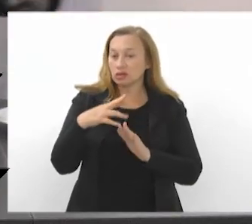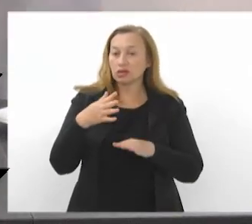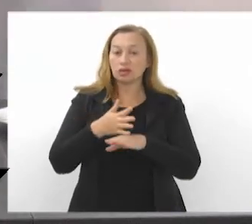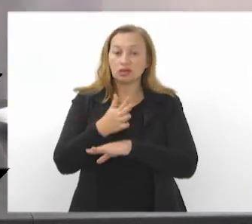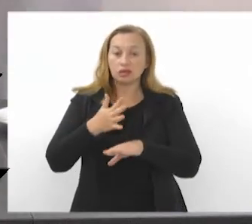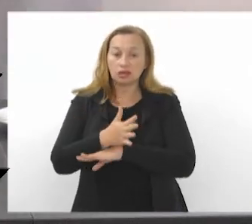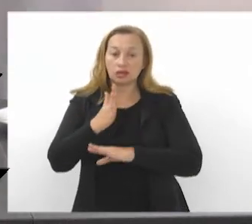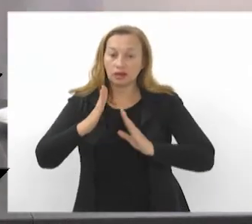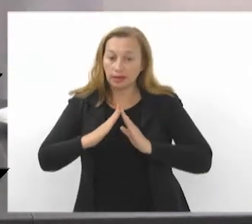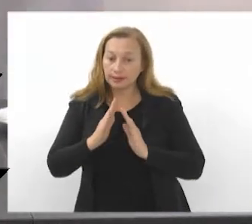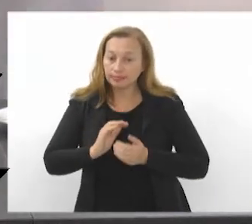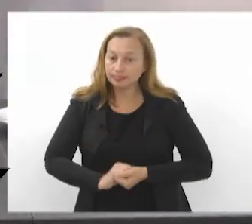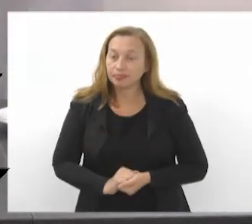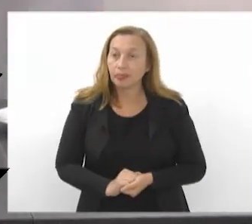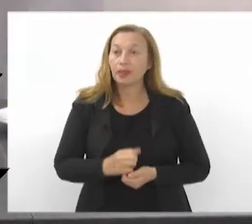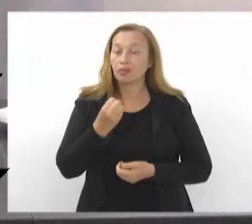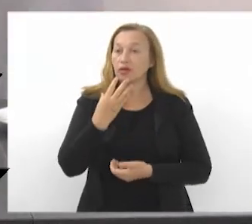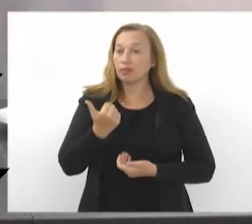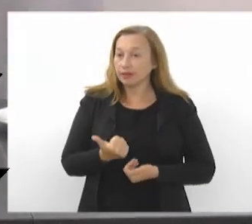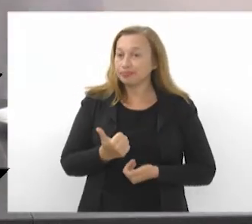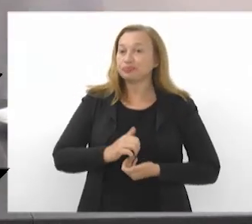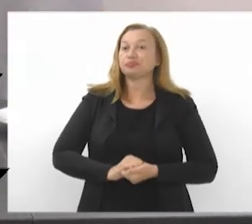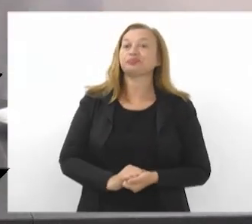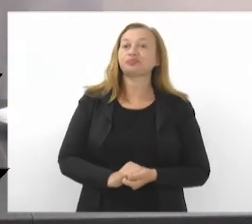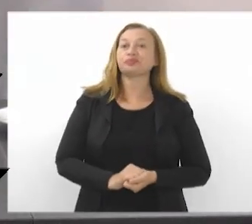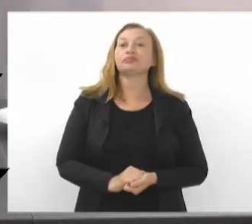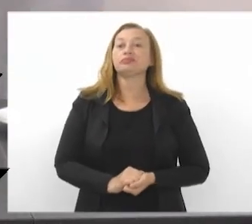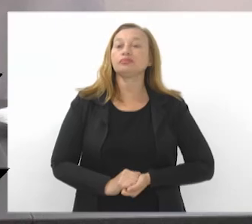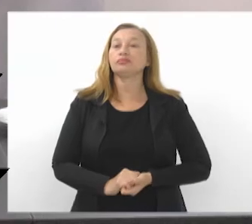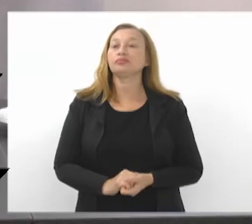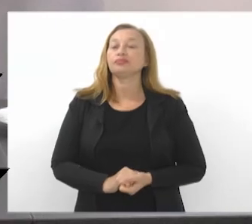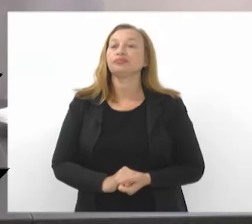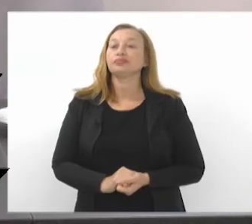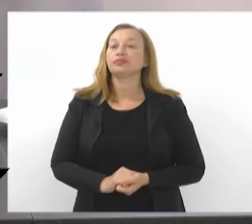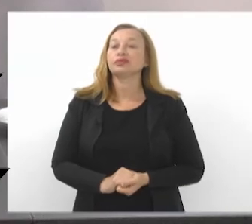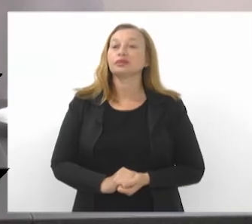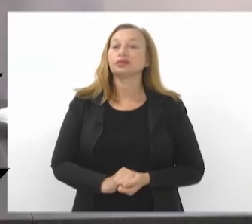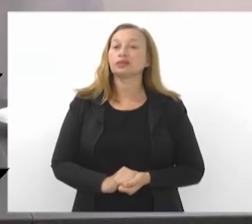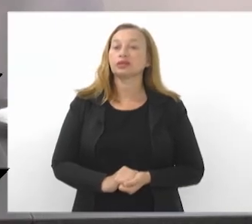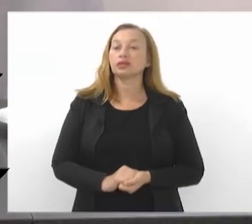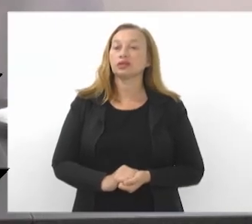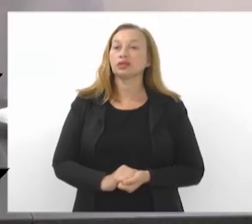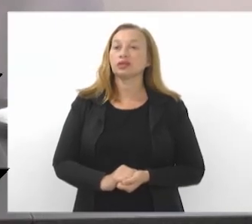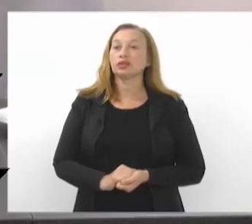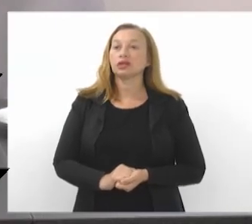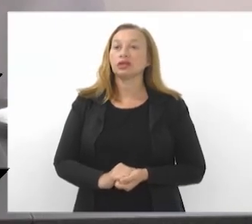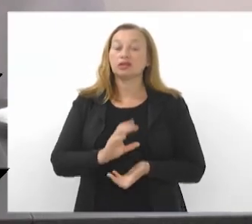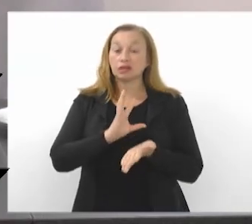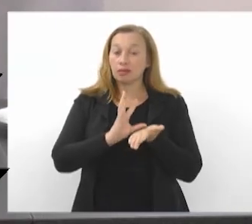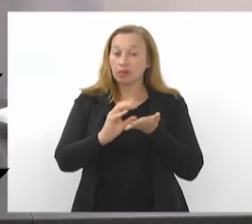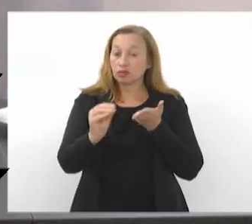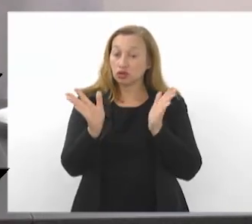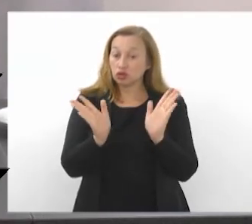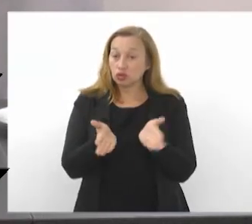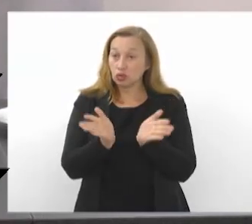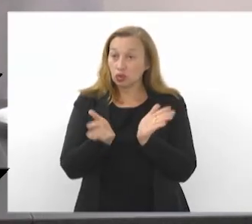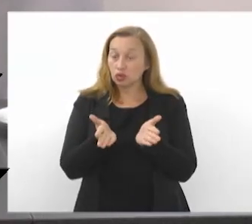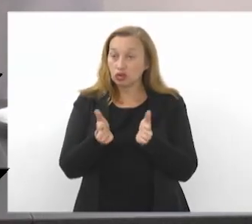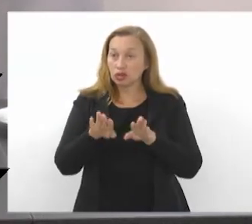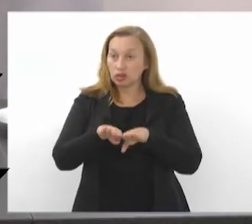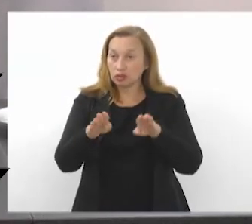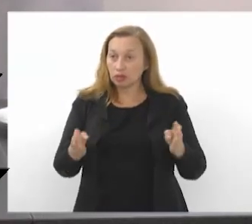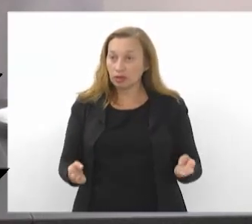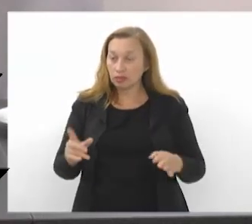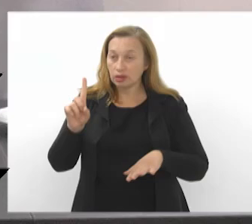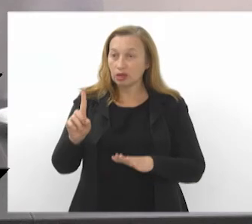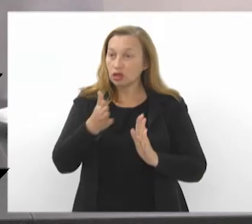casa. Pois bem, feito isso, vamos aqui à nossa pauta. Sobre a mesma